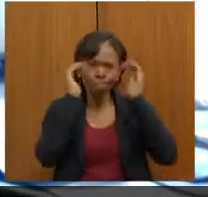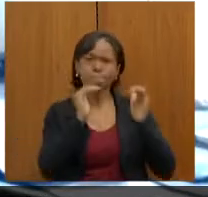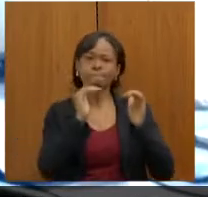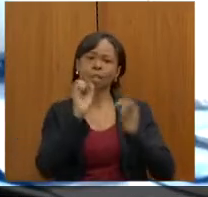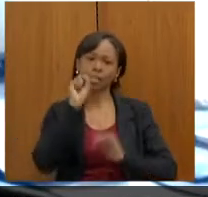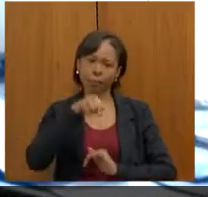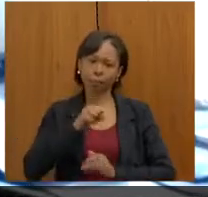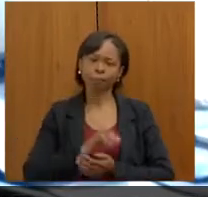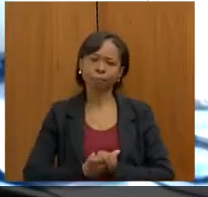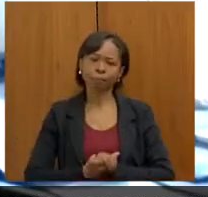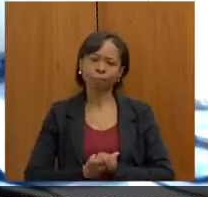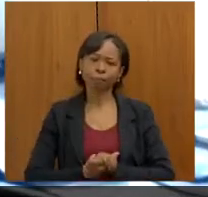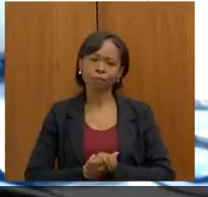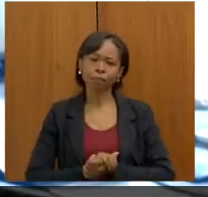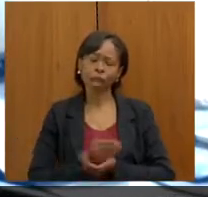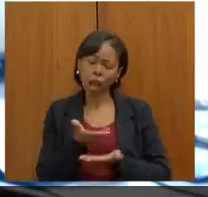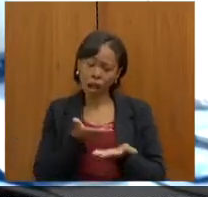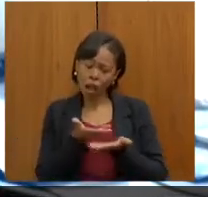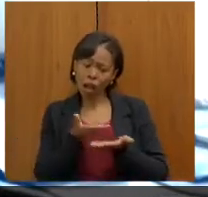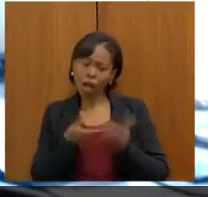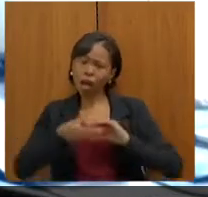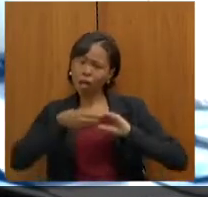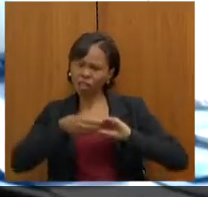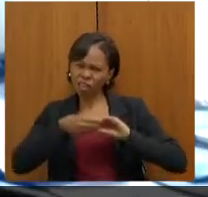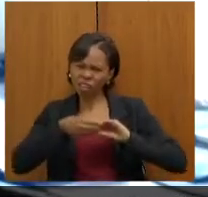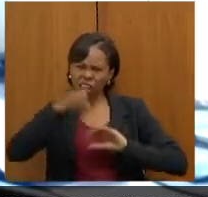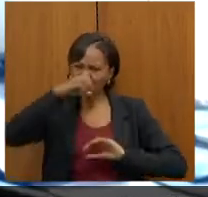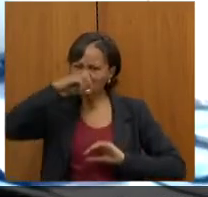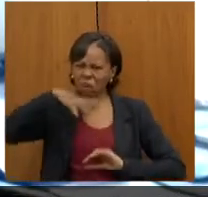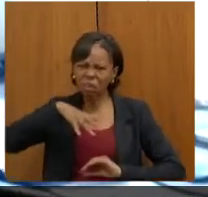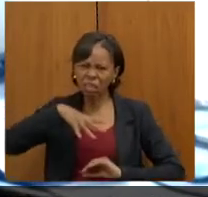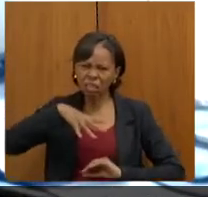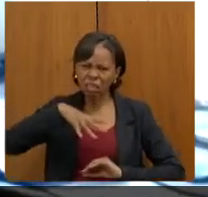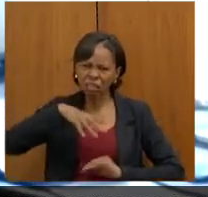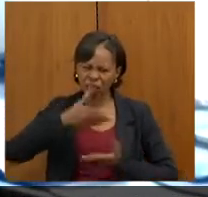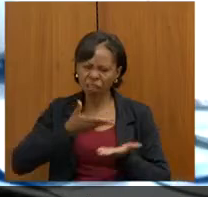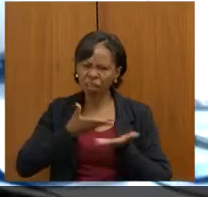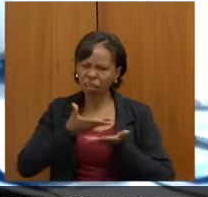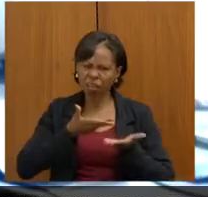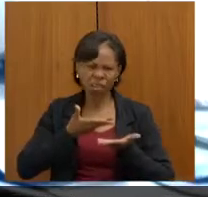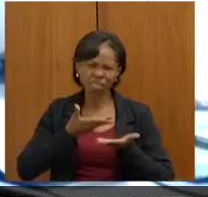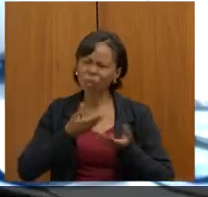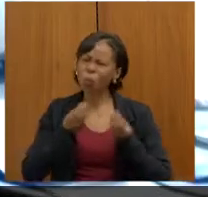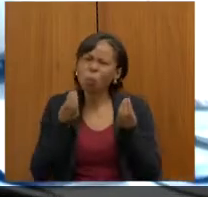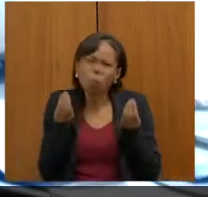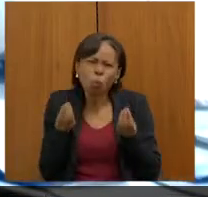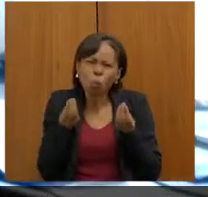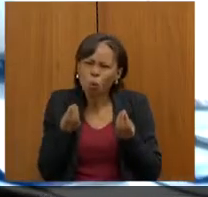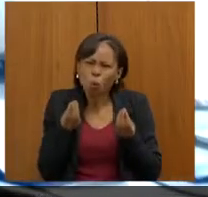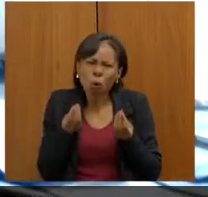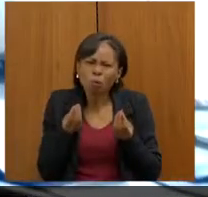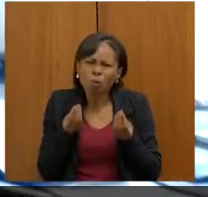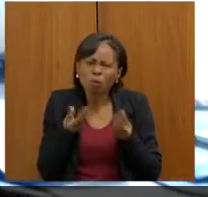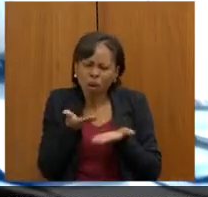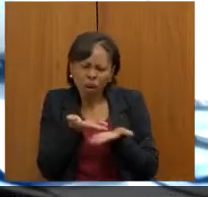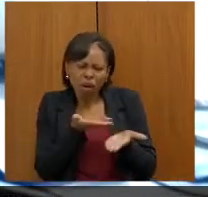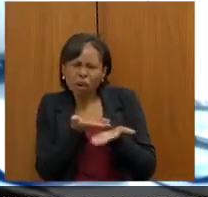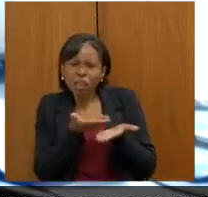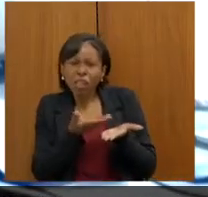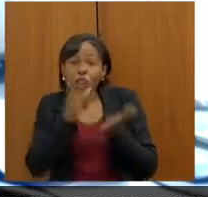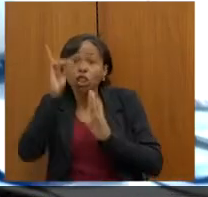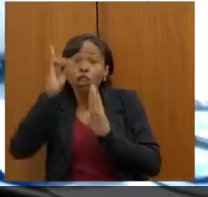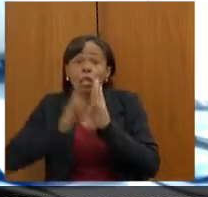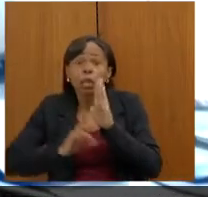é um depoimento como é que você pode negociar um direito humano fundamental